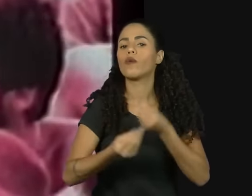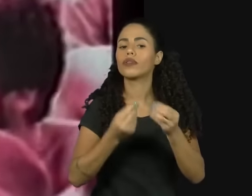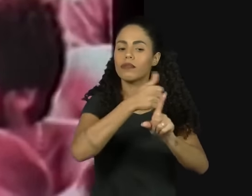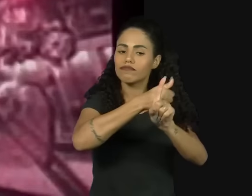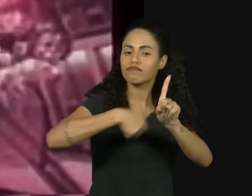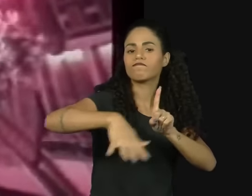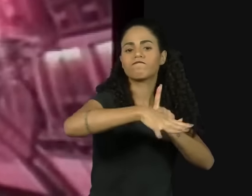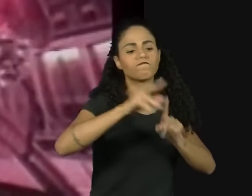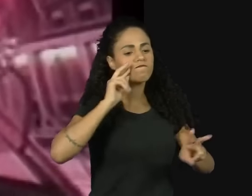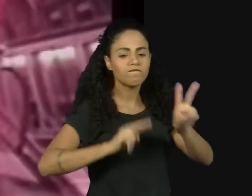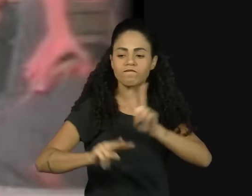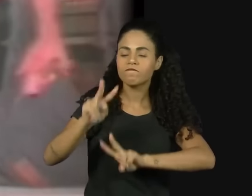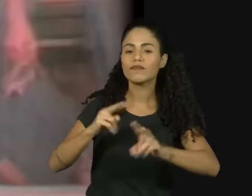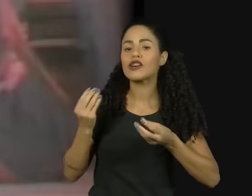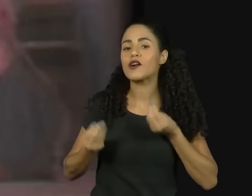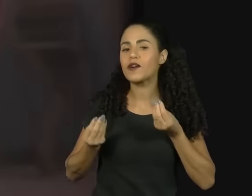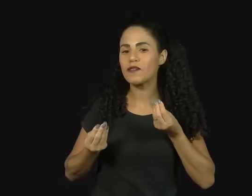uma sociedade.